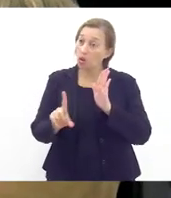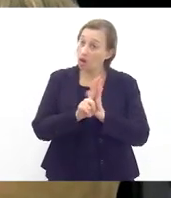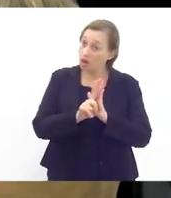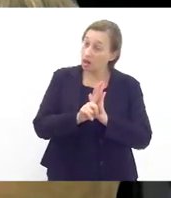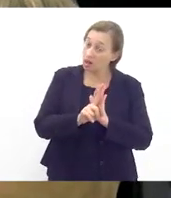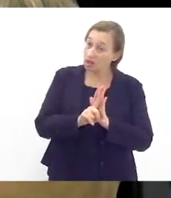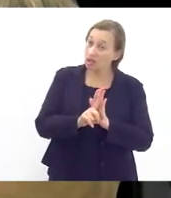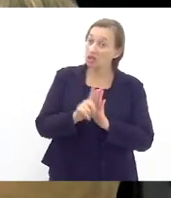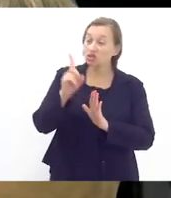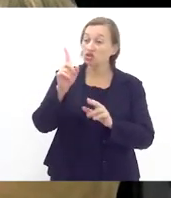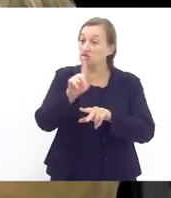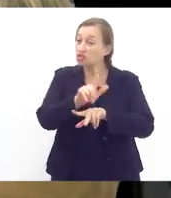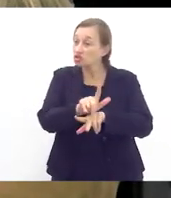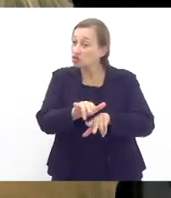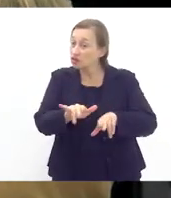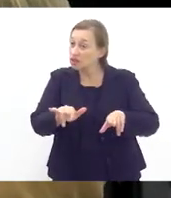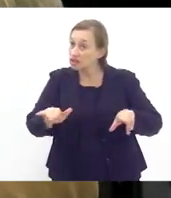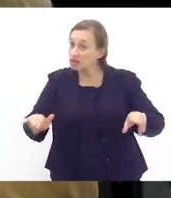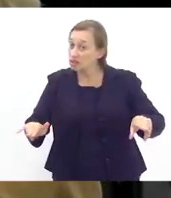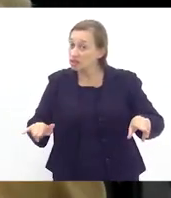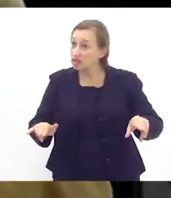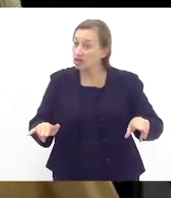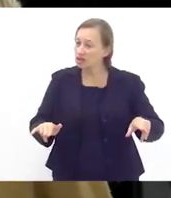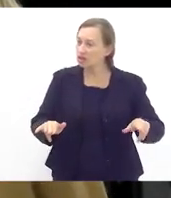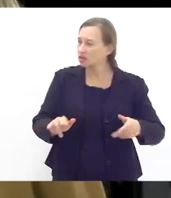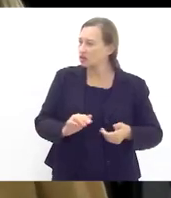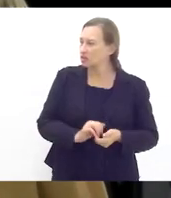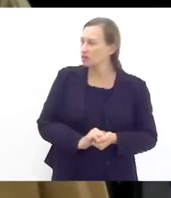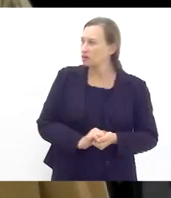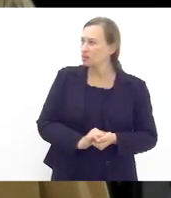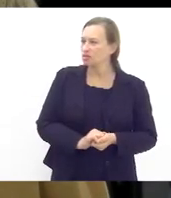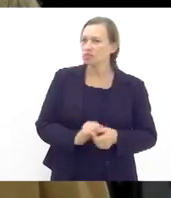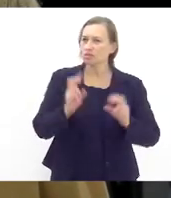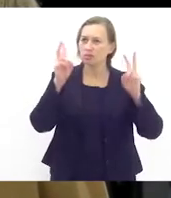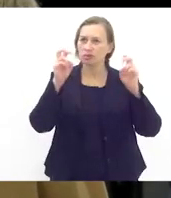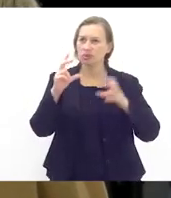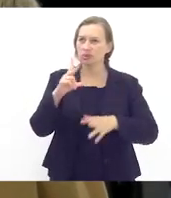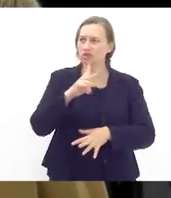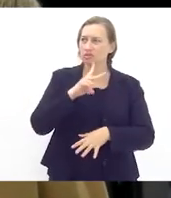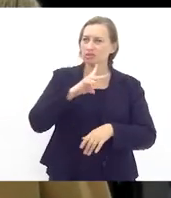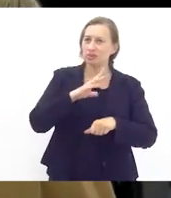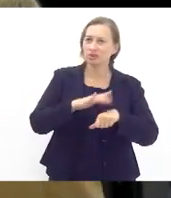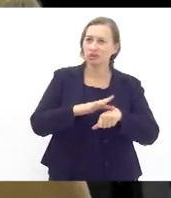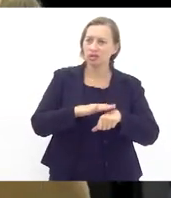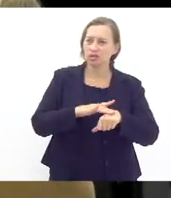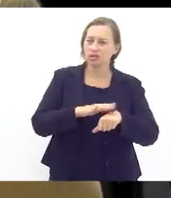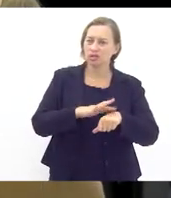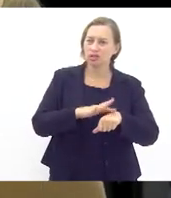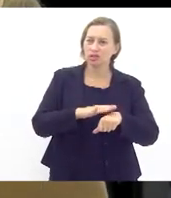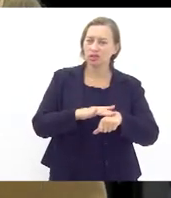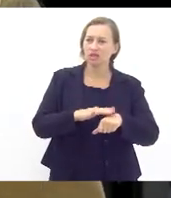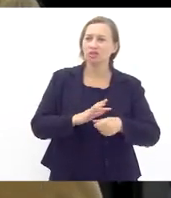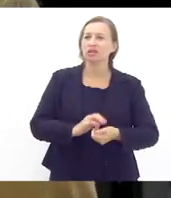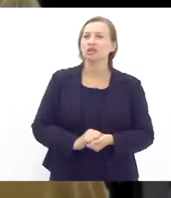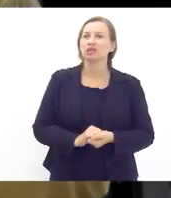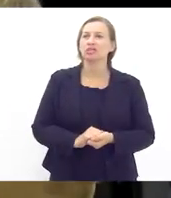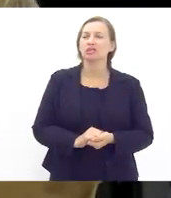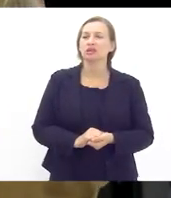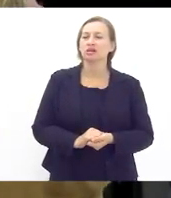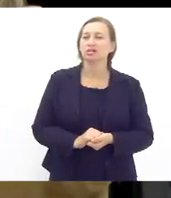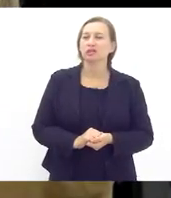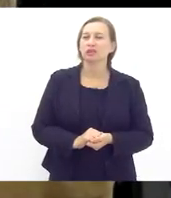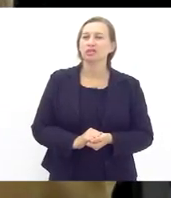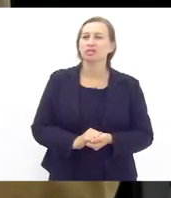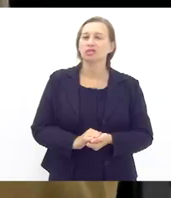muita muita diversidade que a gente tava atemorizado com a questão da própria doença da própria covid né estávamos